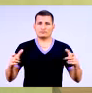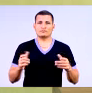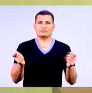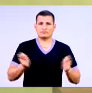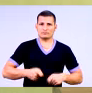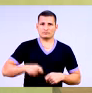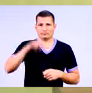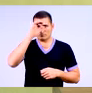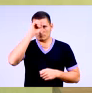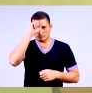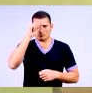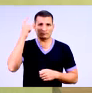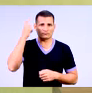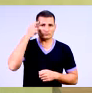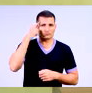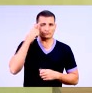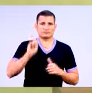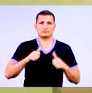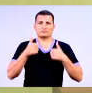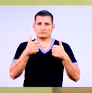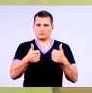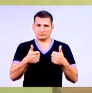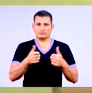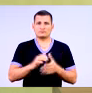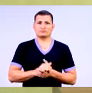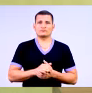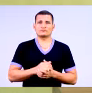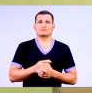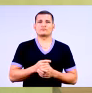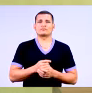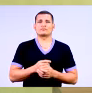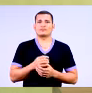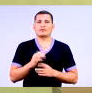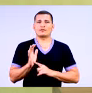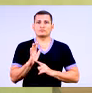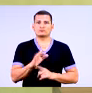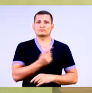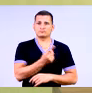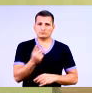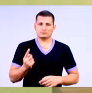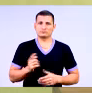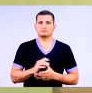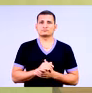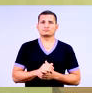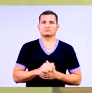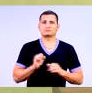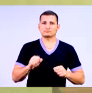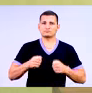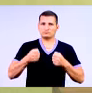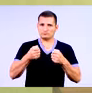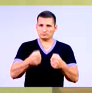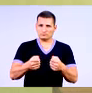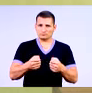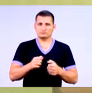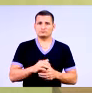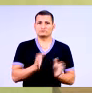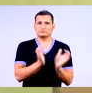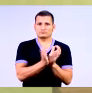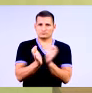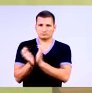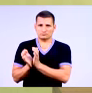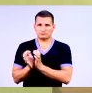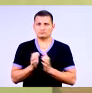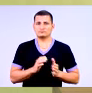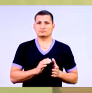aprender, pensar e valorizar as contribuições individuais, fortalecendo a articulação entre as diversas equipes.